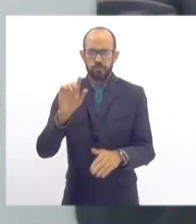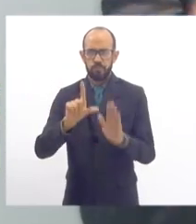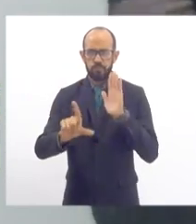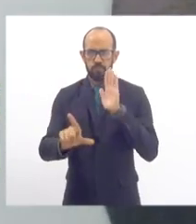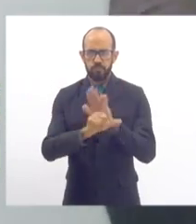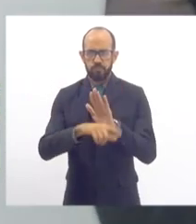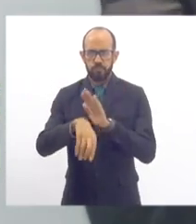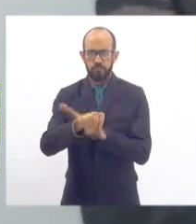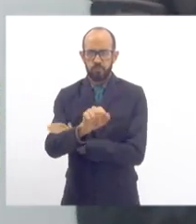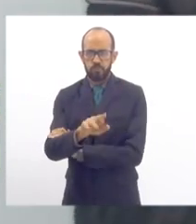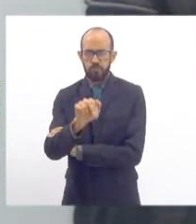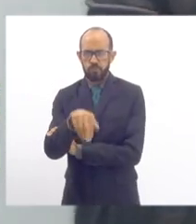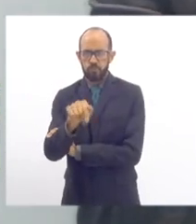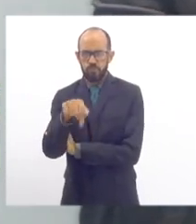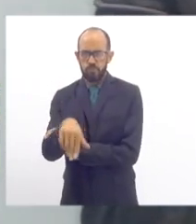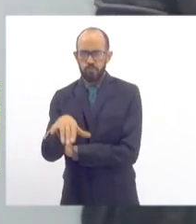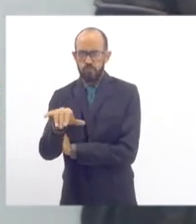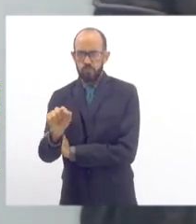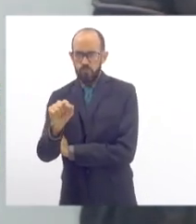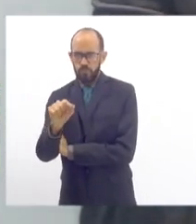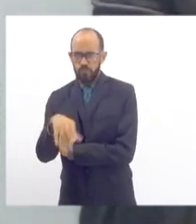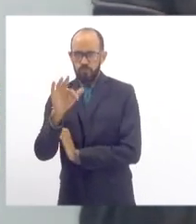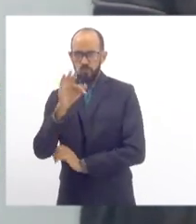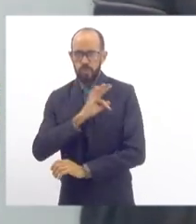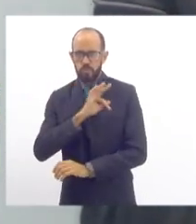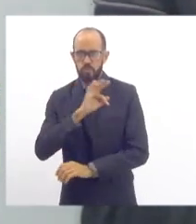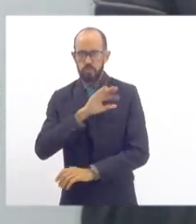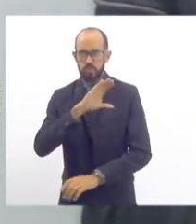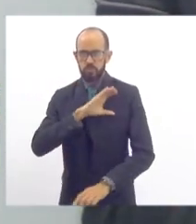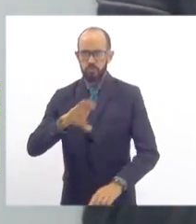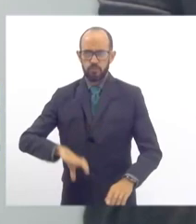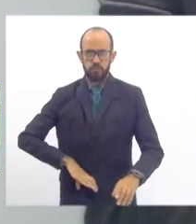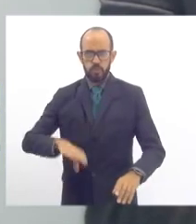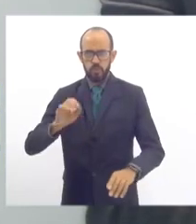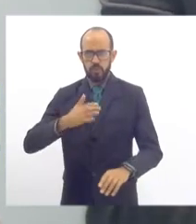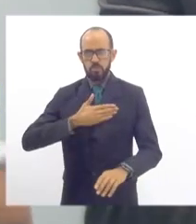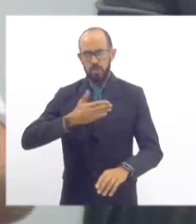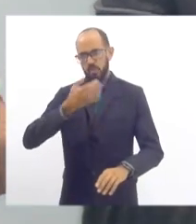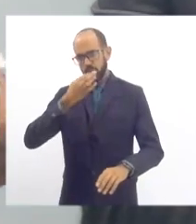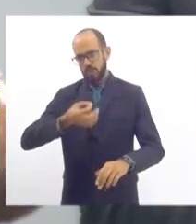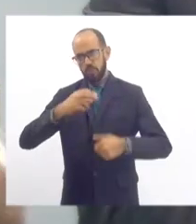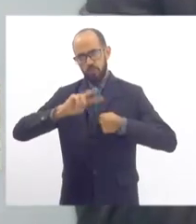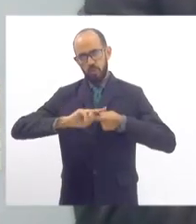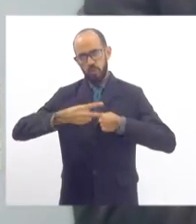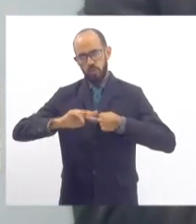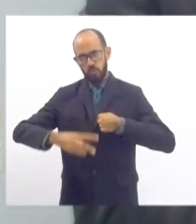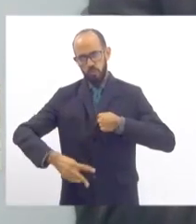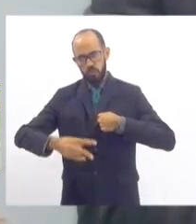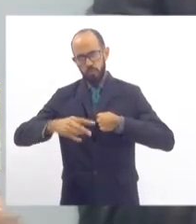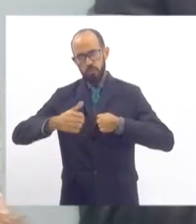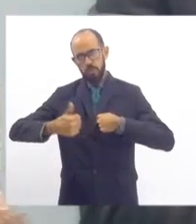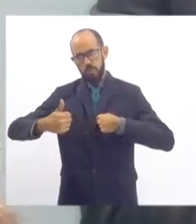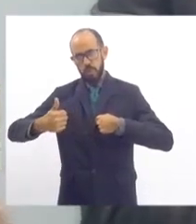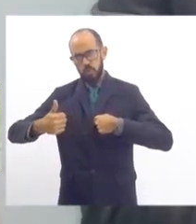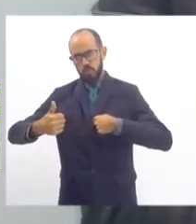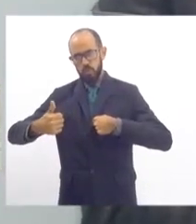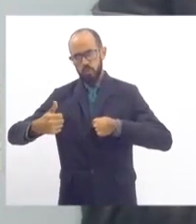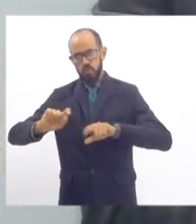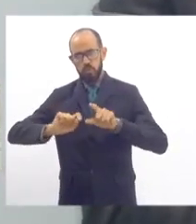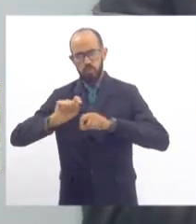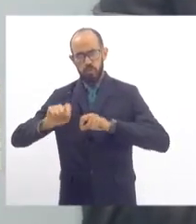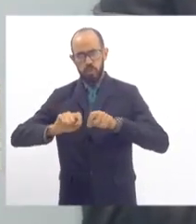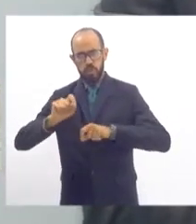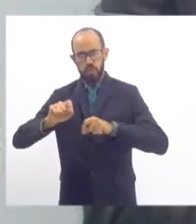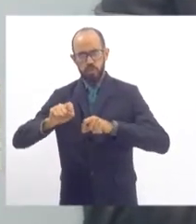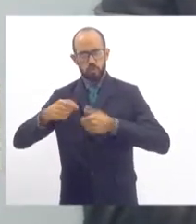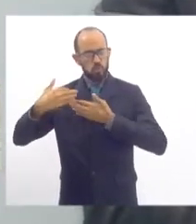orgânica da Polícia Civil e que foi fruto depois, primeiro, vindo de um